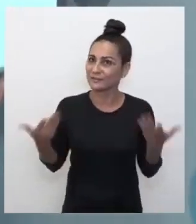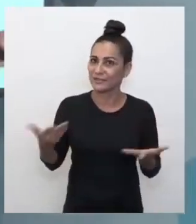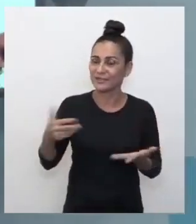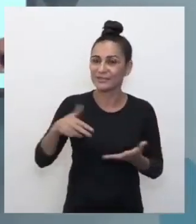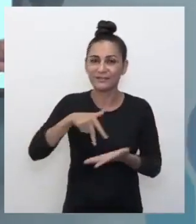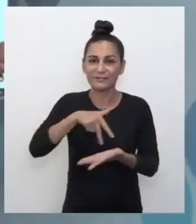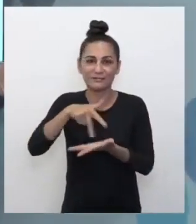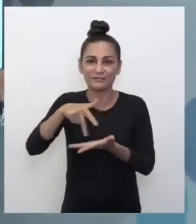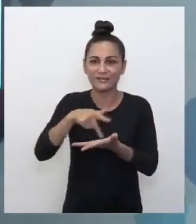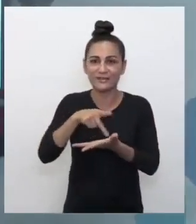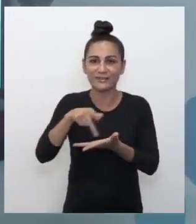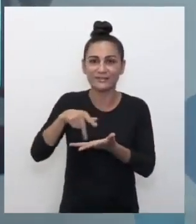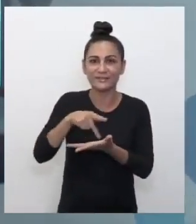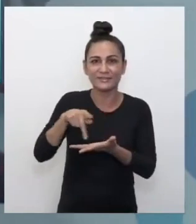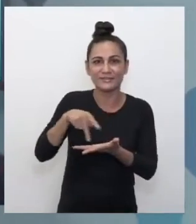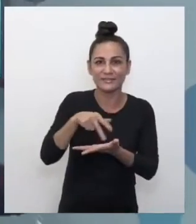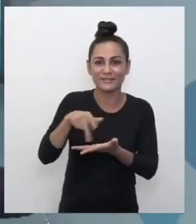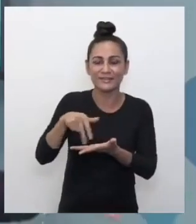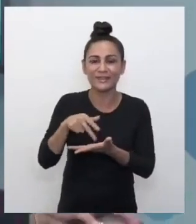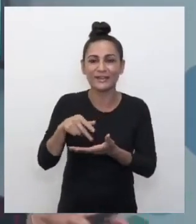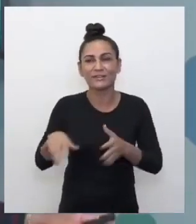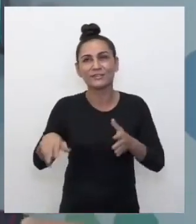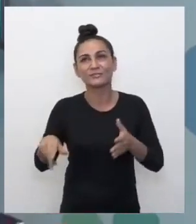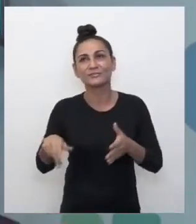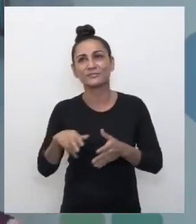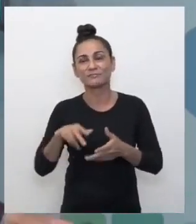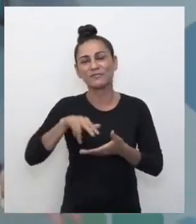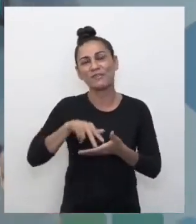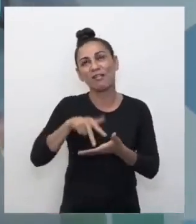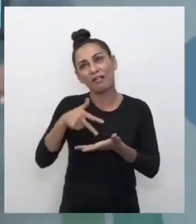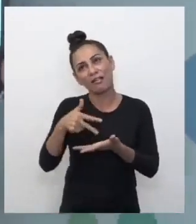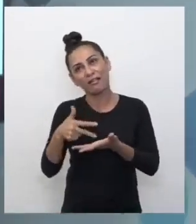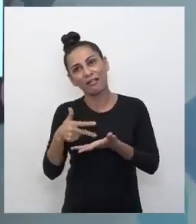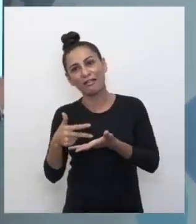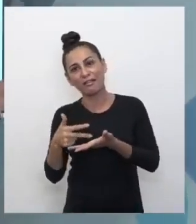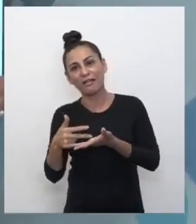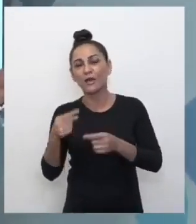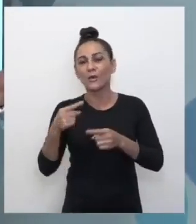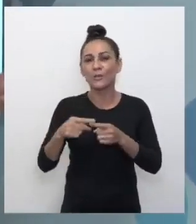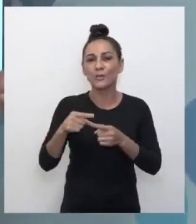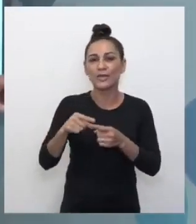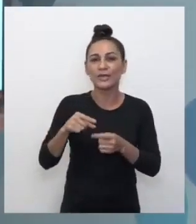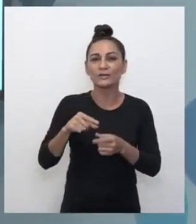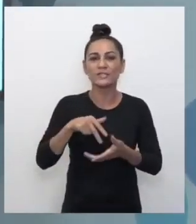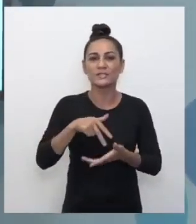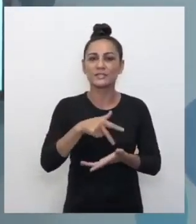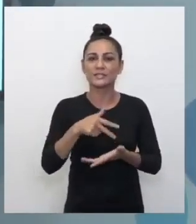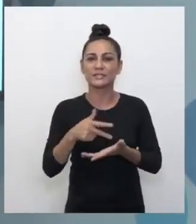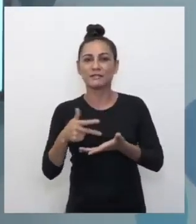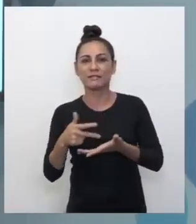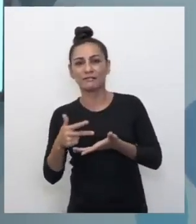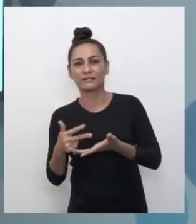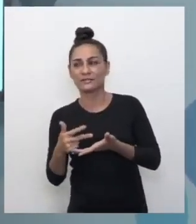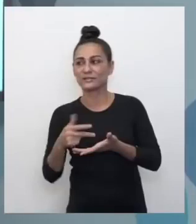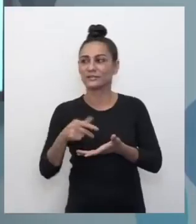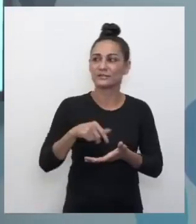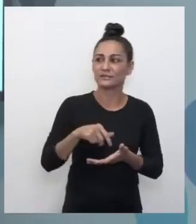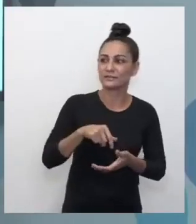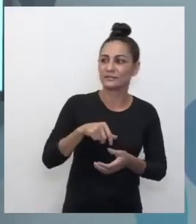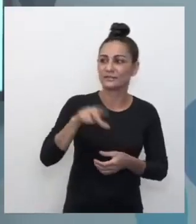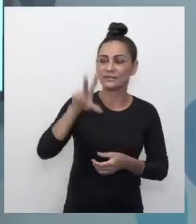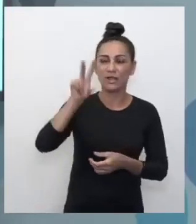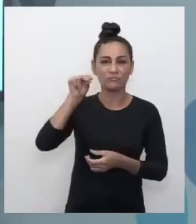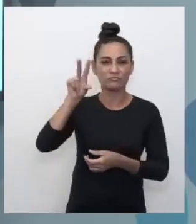né? Até para o cisne morrer, a gente vai desmontando devagarinho. Porque o cisne tem que morrer de maneira graciosa. Por mais que seja lindo e belo isso,